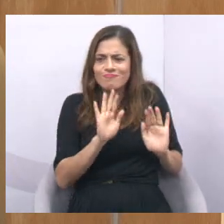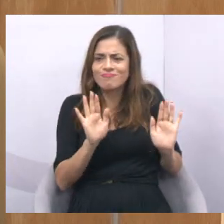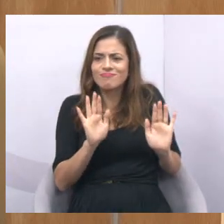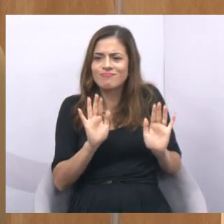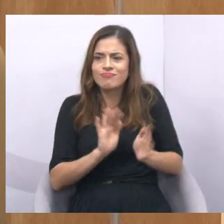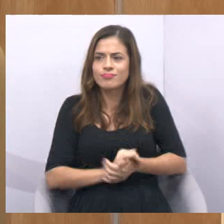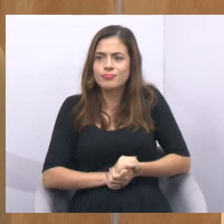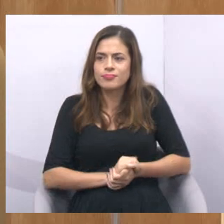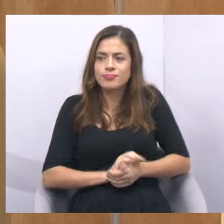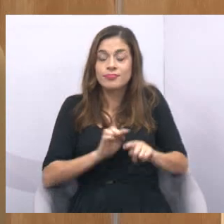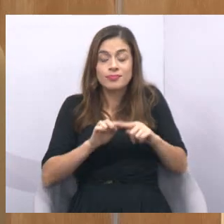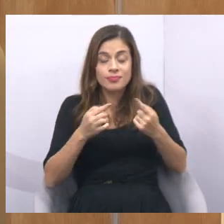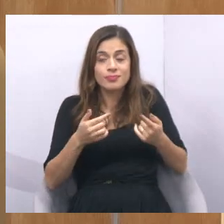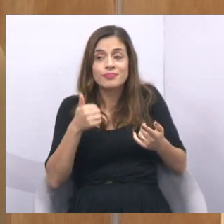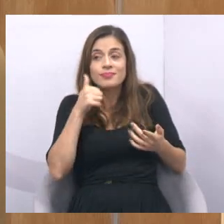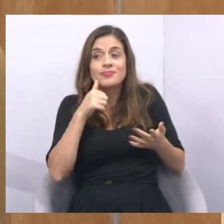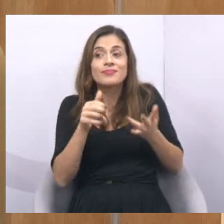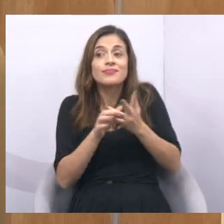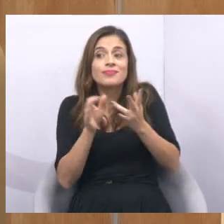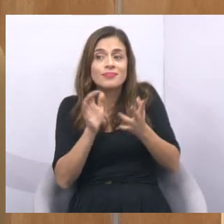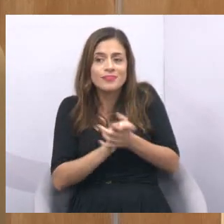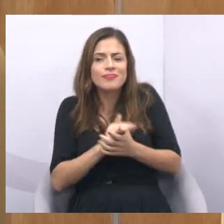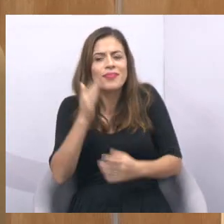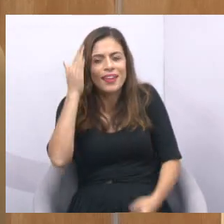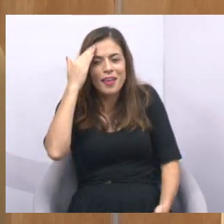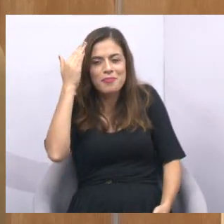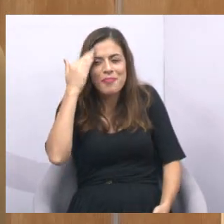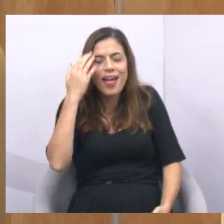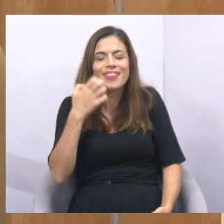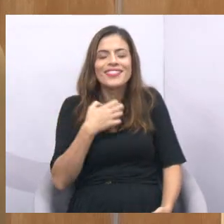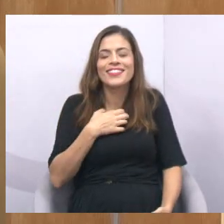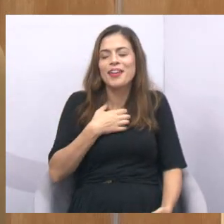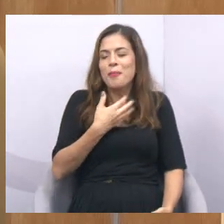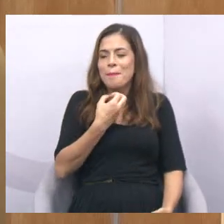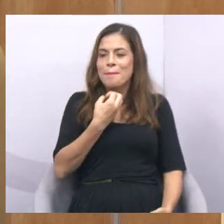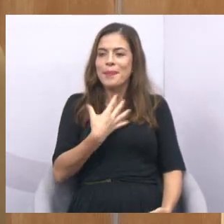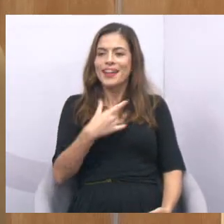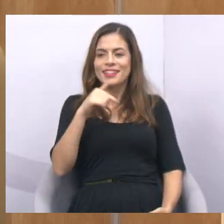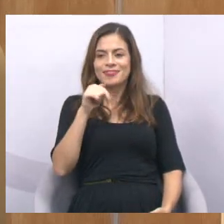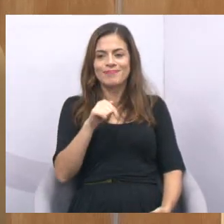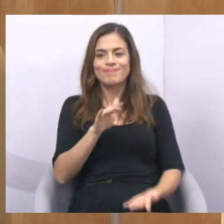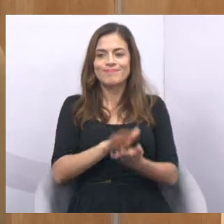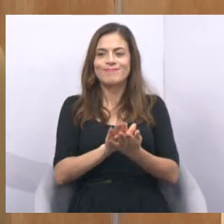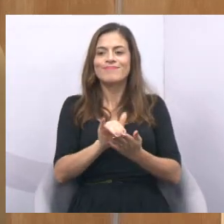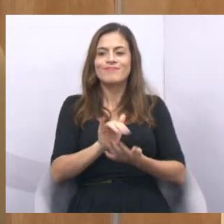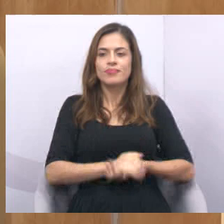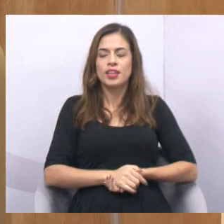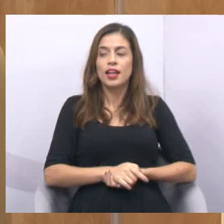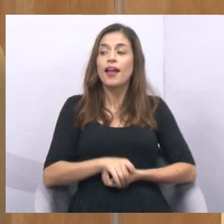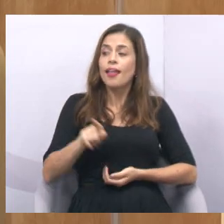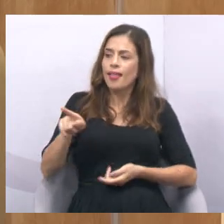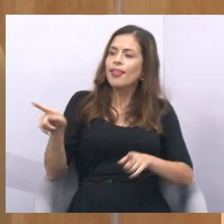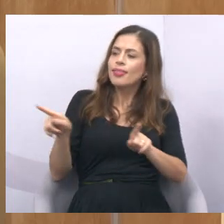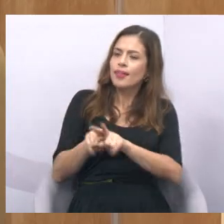a minha esposa sabia o quanto que eu me sentia bem, e ela também se sentia bem quando nós vimos